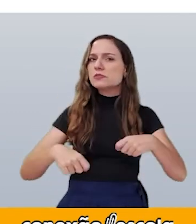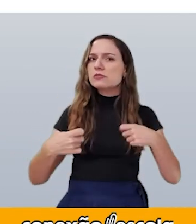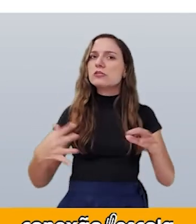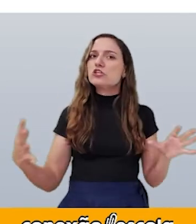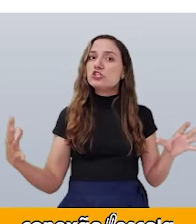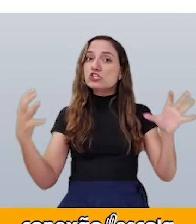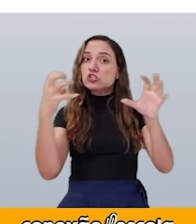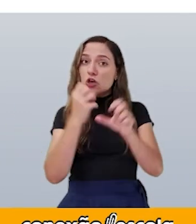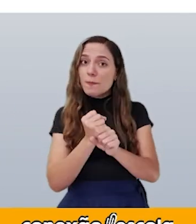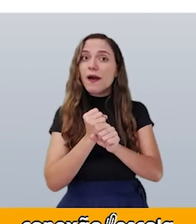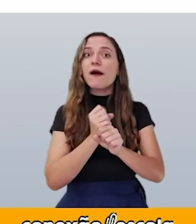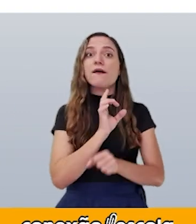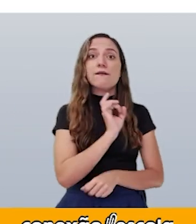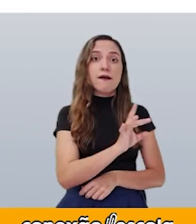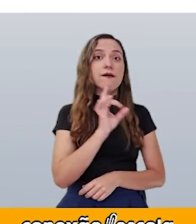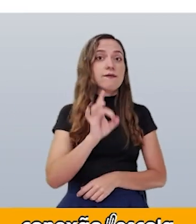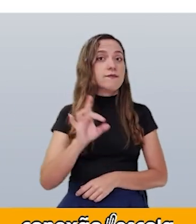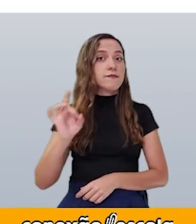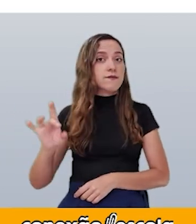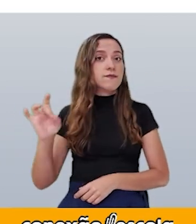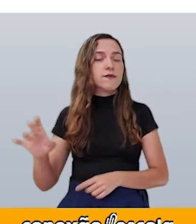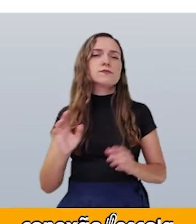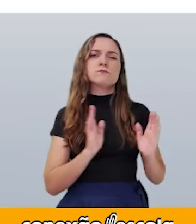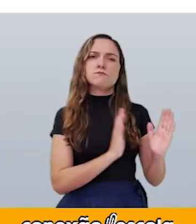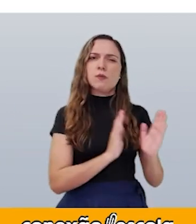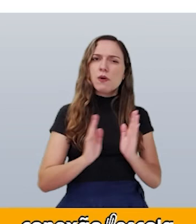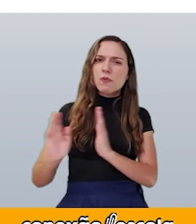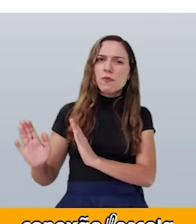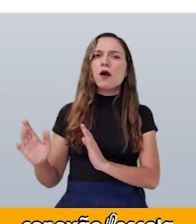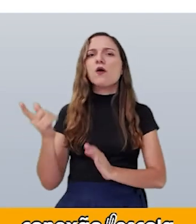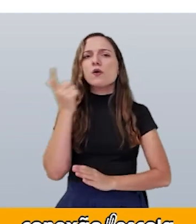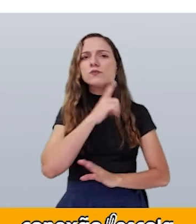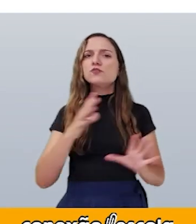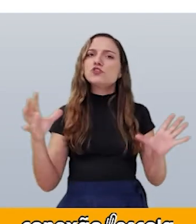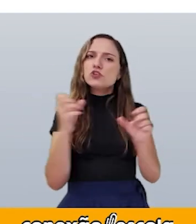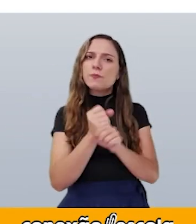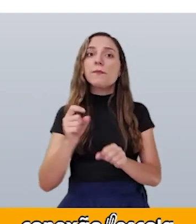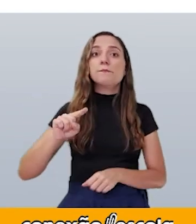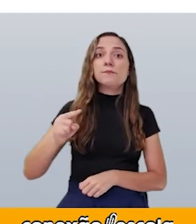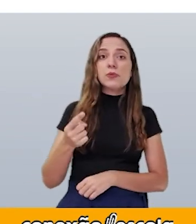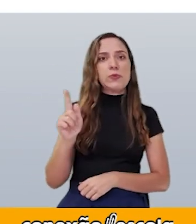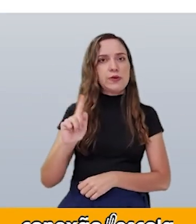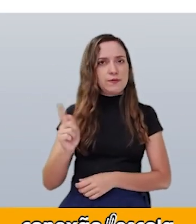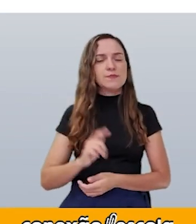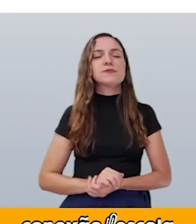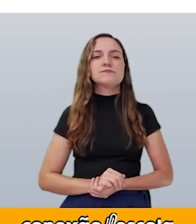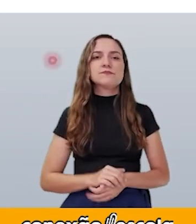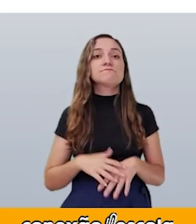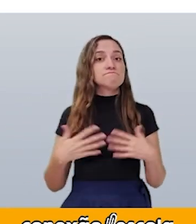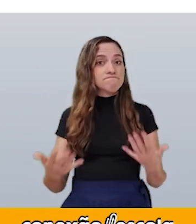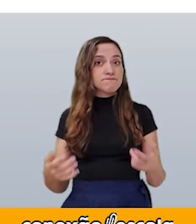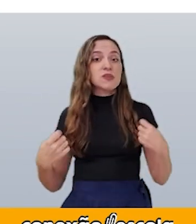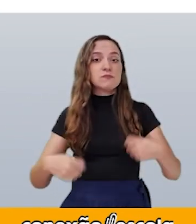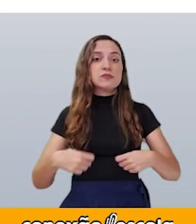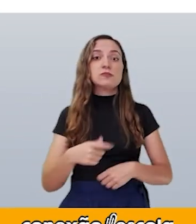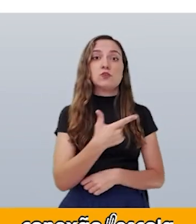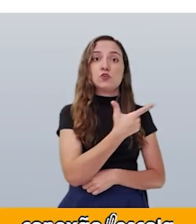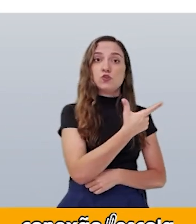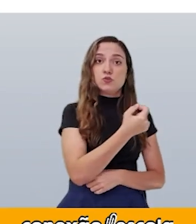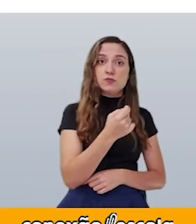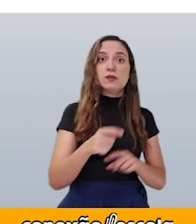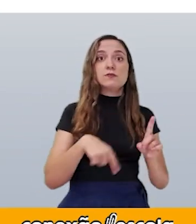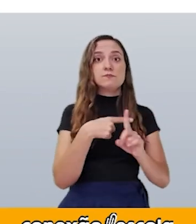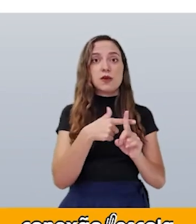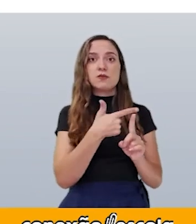somar cada latinha até ter 1.000 gramas. Ou seja, 200